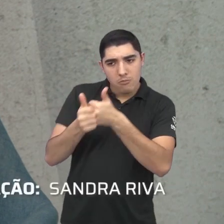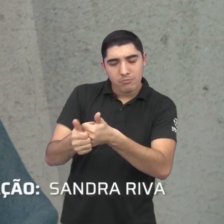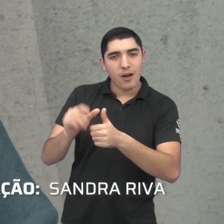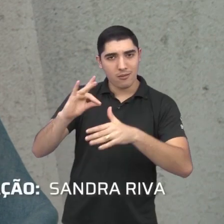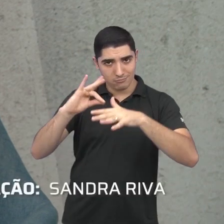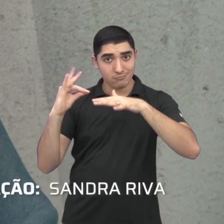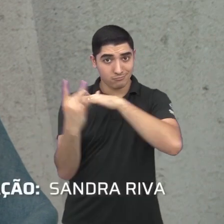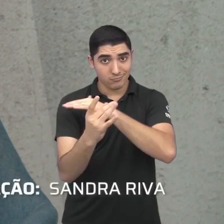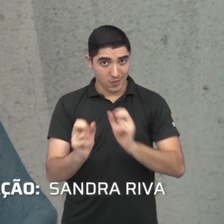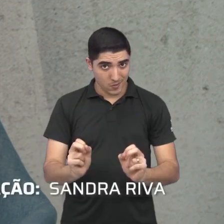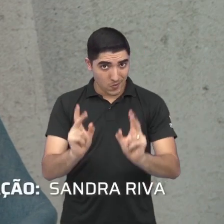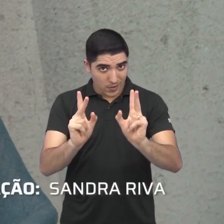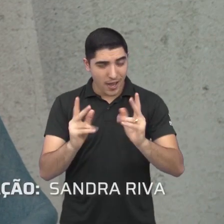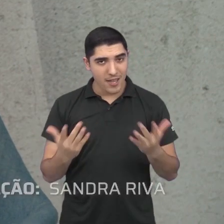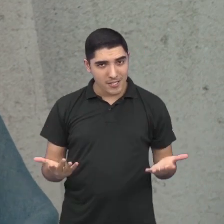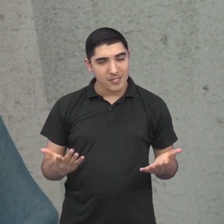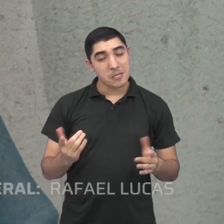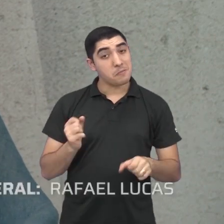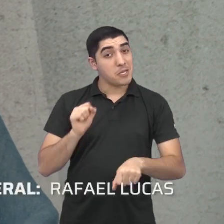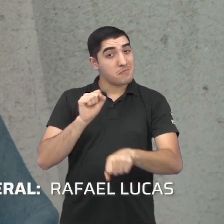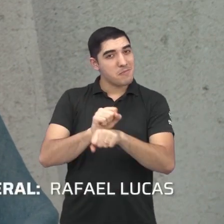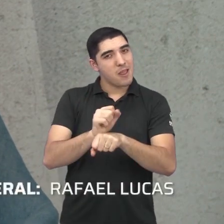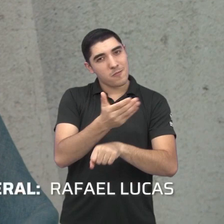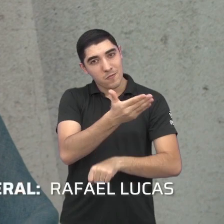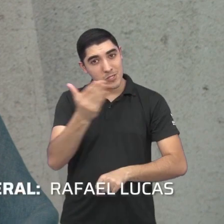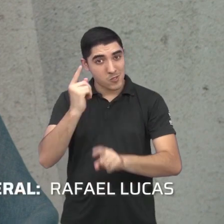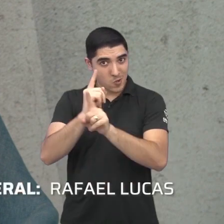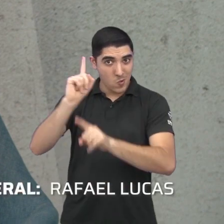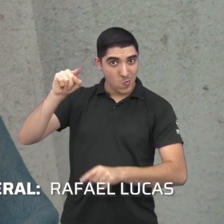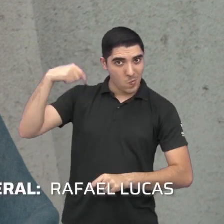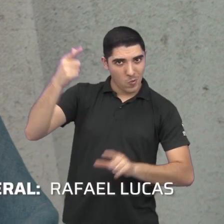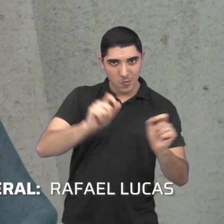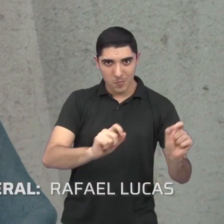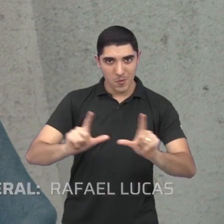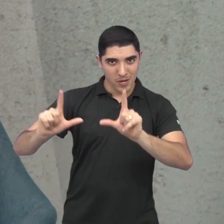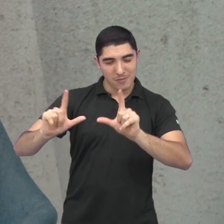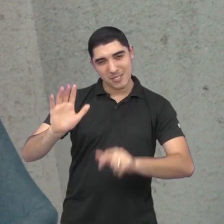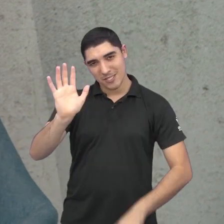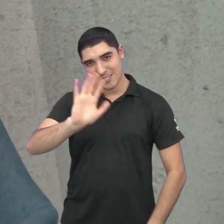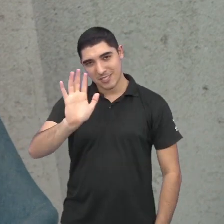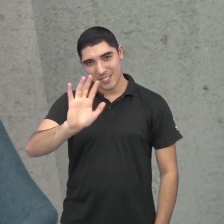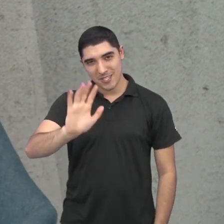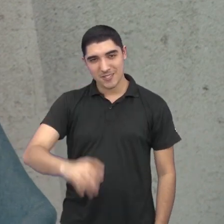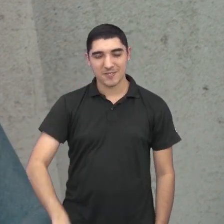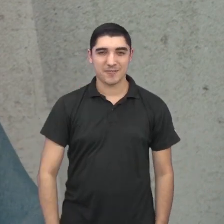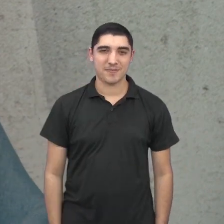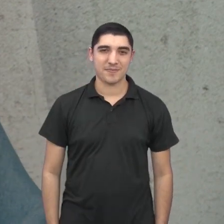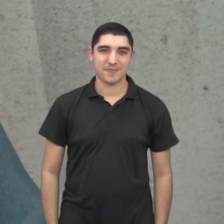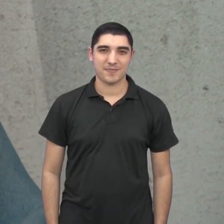viu? Conto com a sua companhia no próximo Estação Mercado. Até lá, tchau!